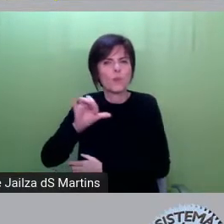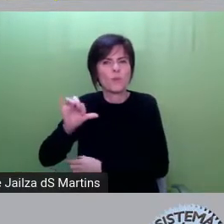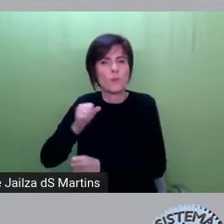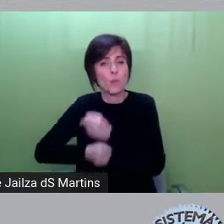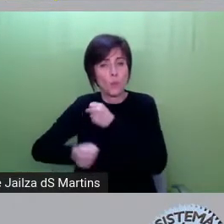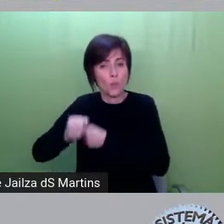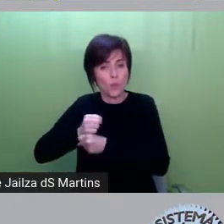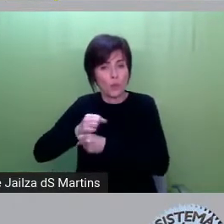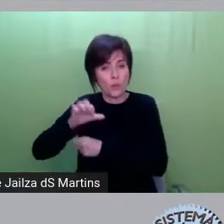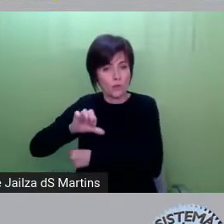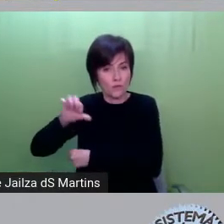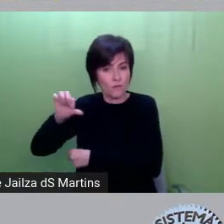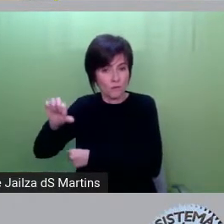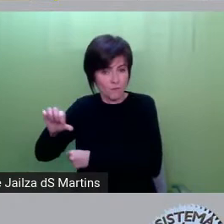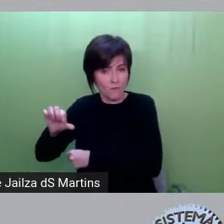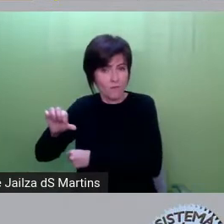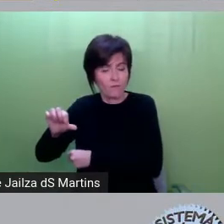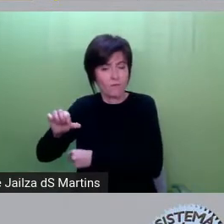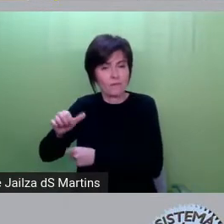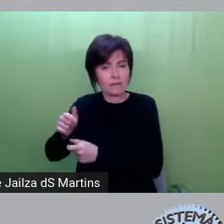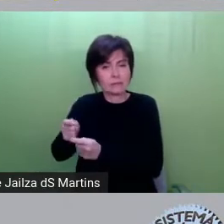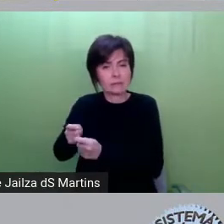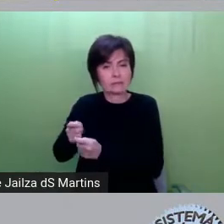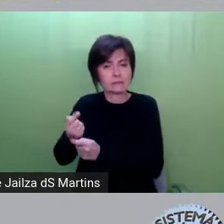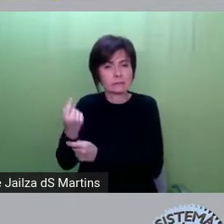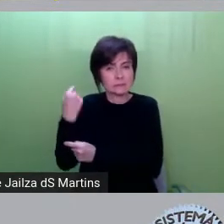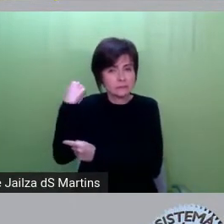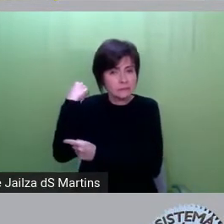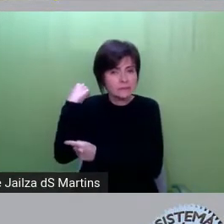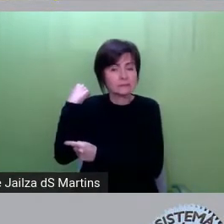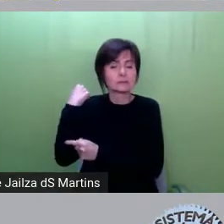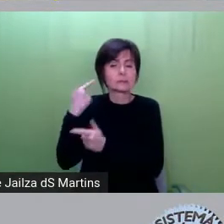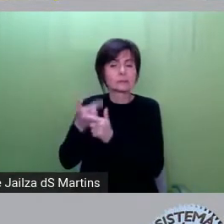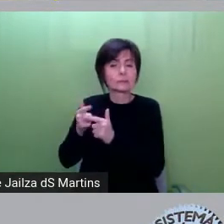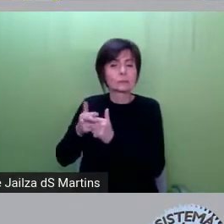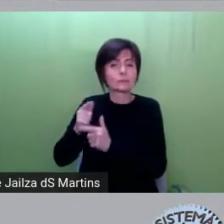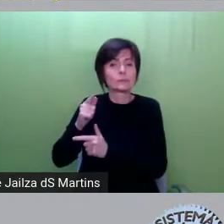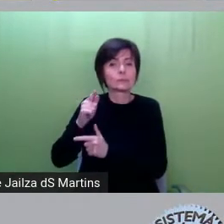99, a crise cambial foi porque o Banco Central